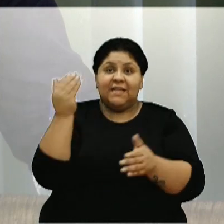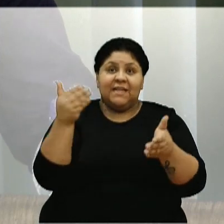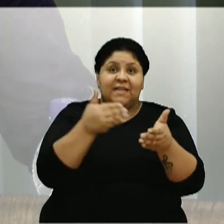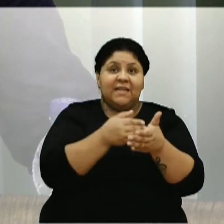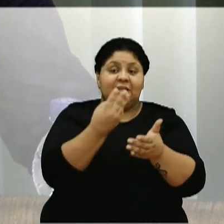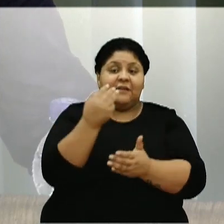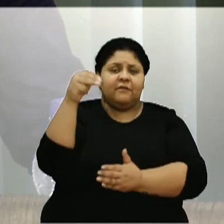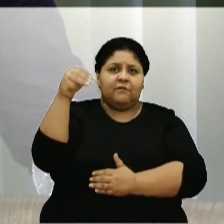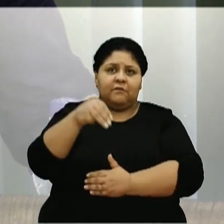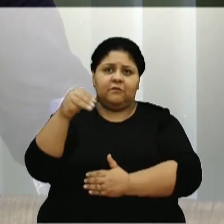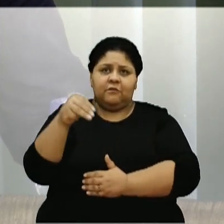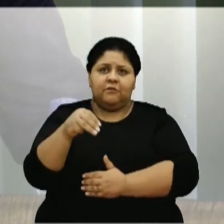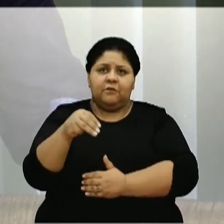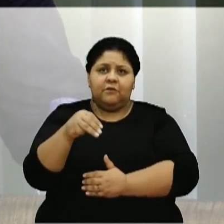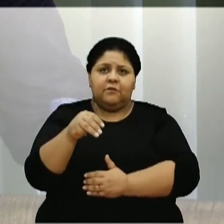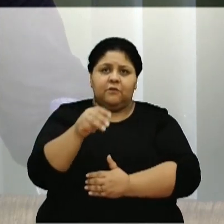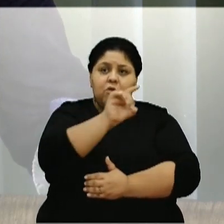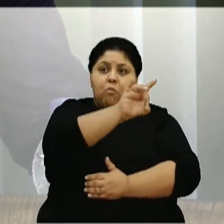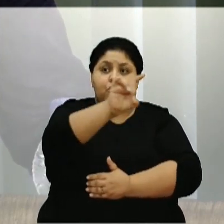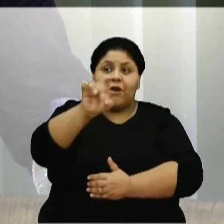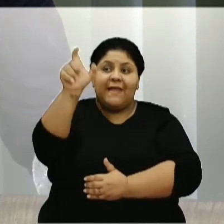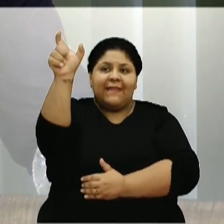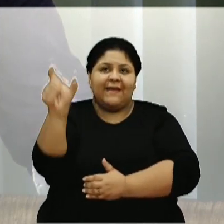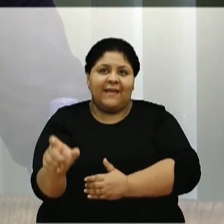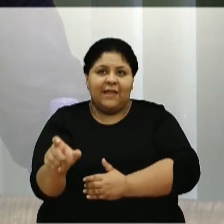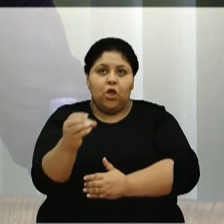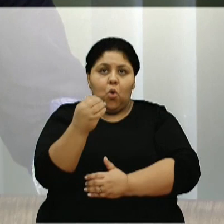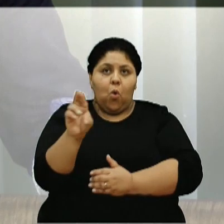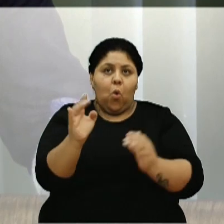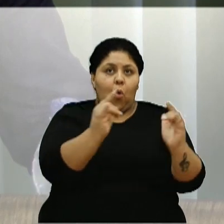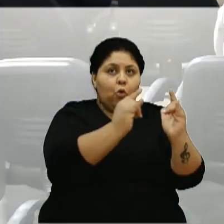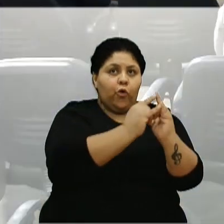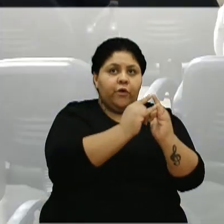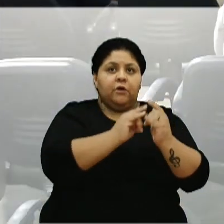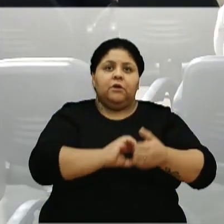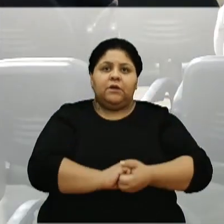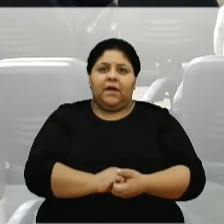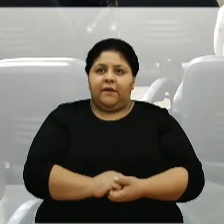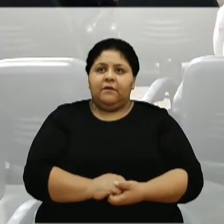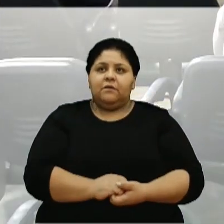até 3 minutos por cidadão ou entidade.